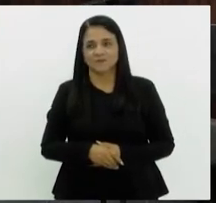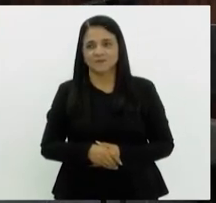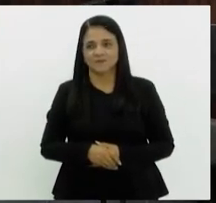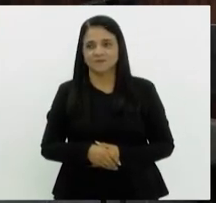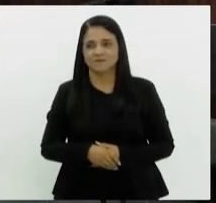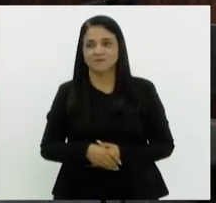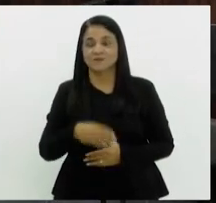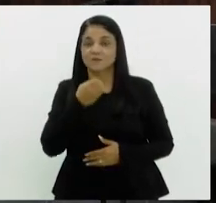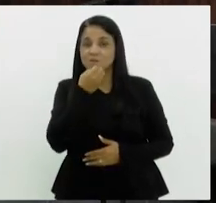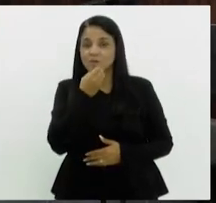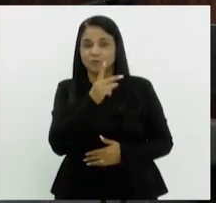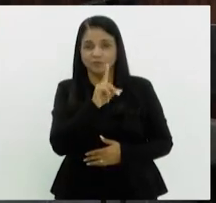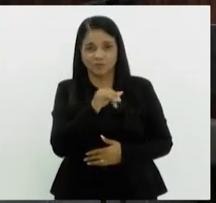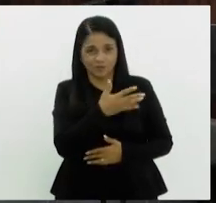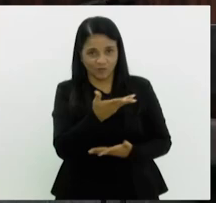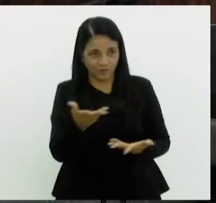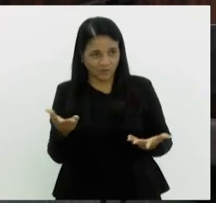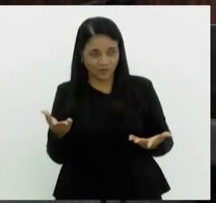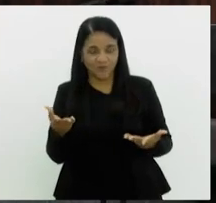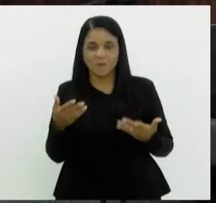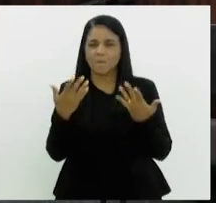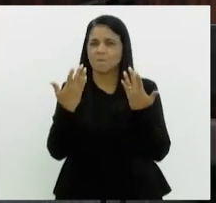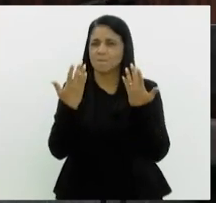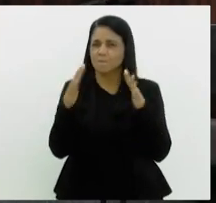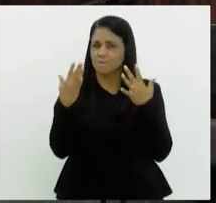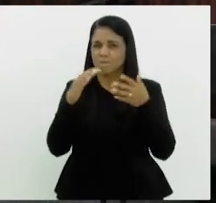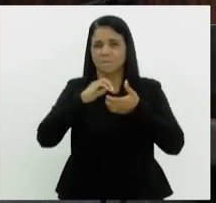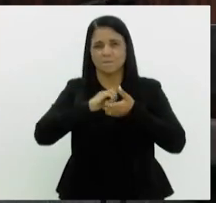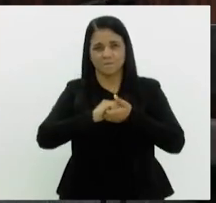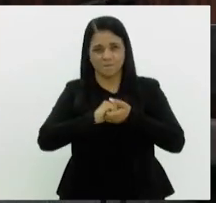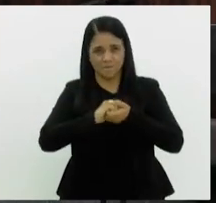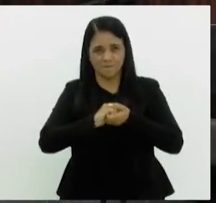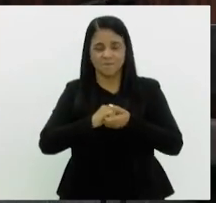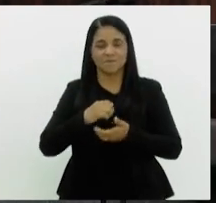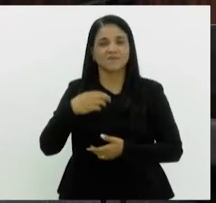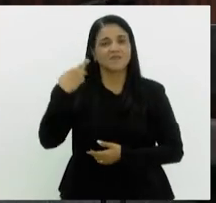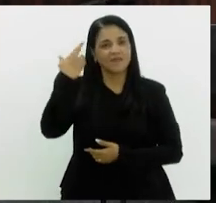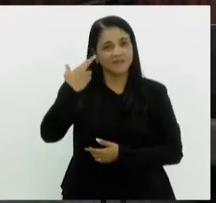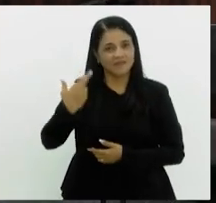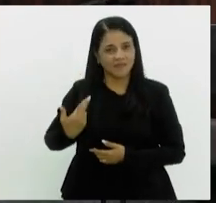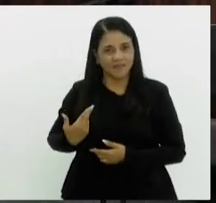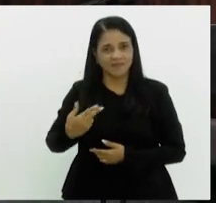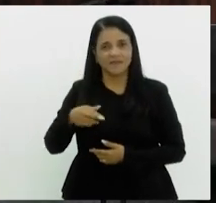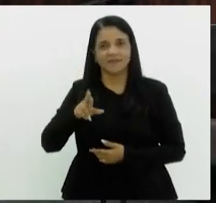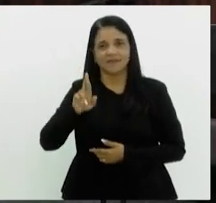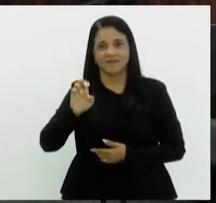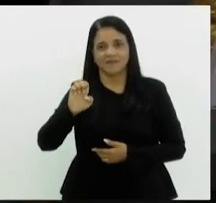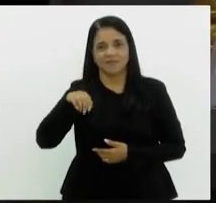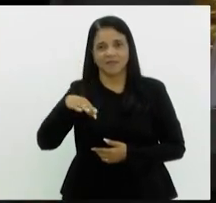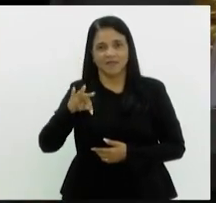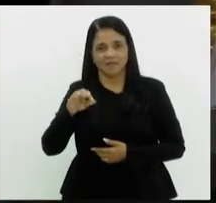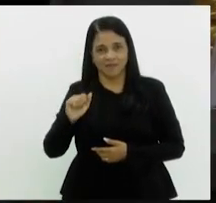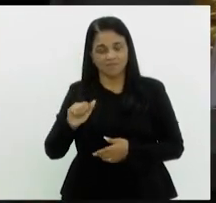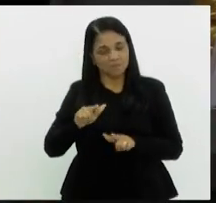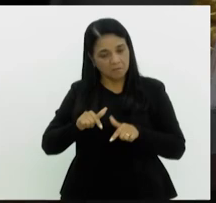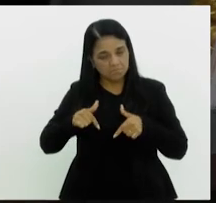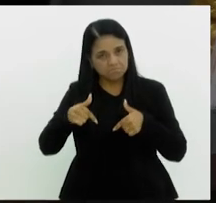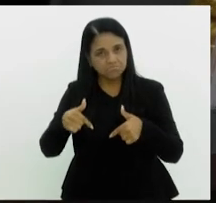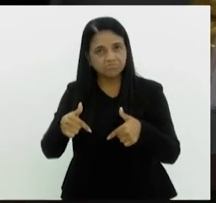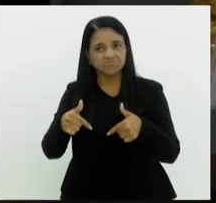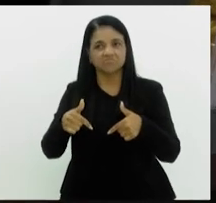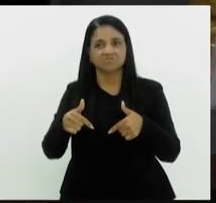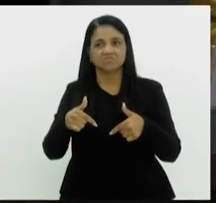Bom dia a todos. Parabéns à Renata pela iniciativa